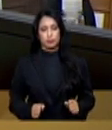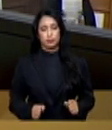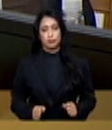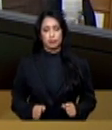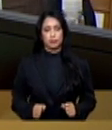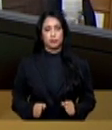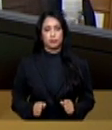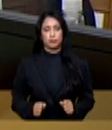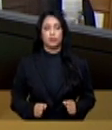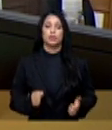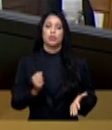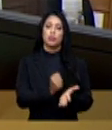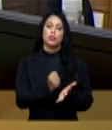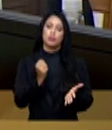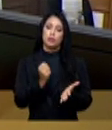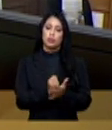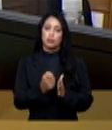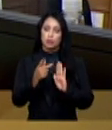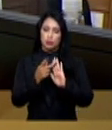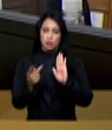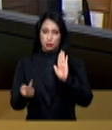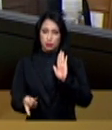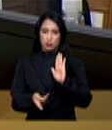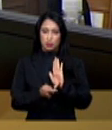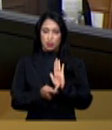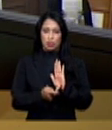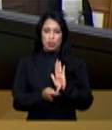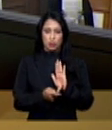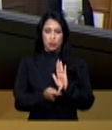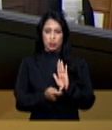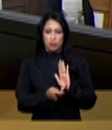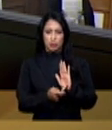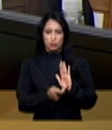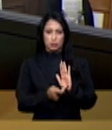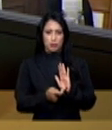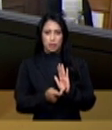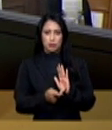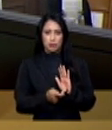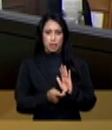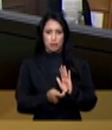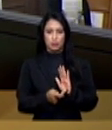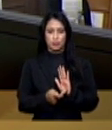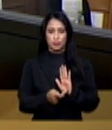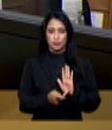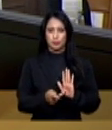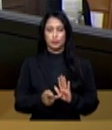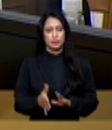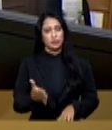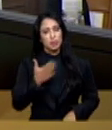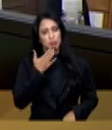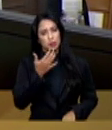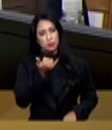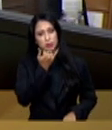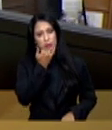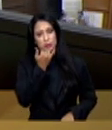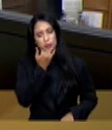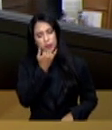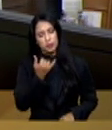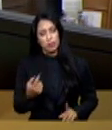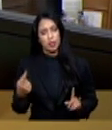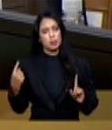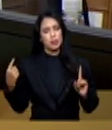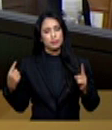subdelegação de contratos de programa aqui também peço venia para divergir